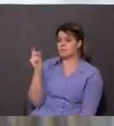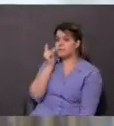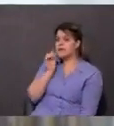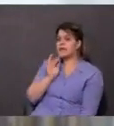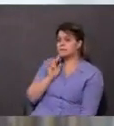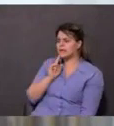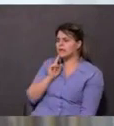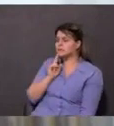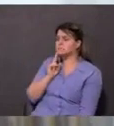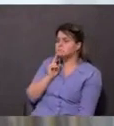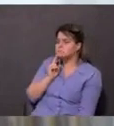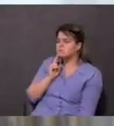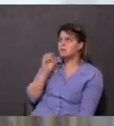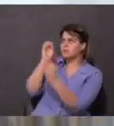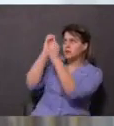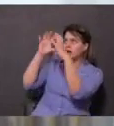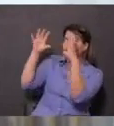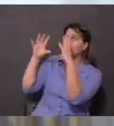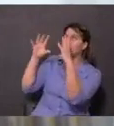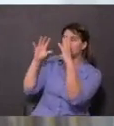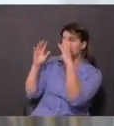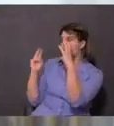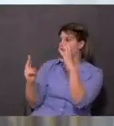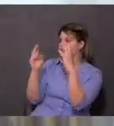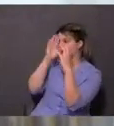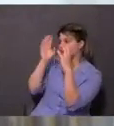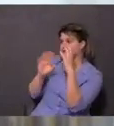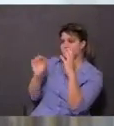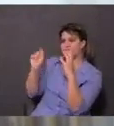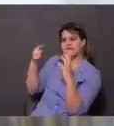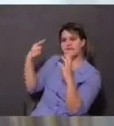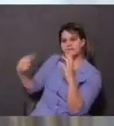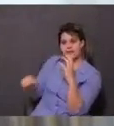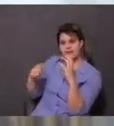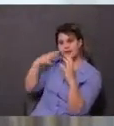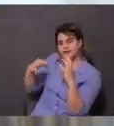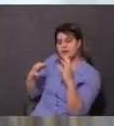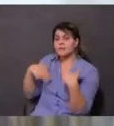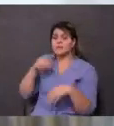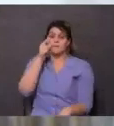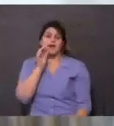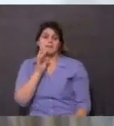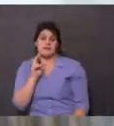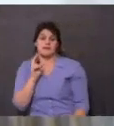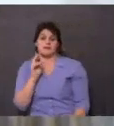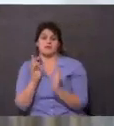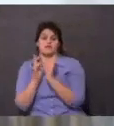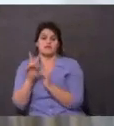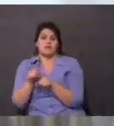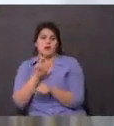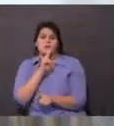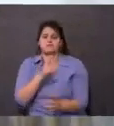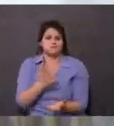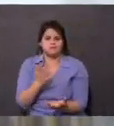uma resposta de fé pascal que os pais de Jesus ainda não podiam dar, mas